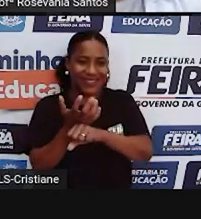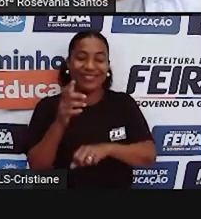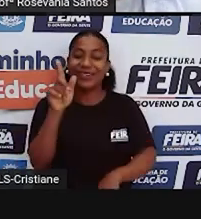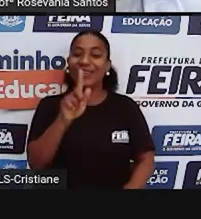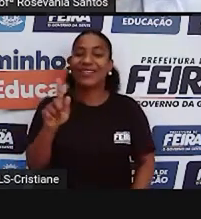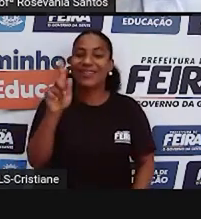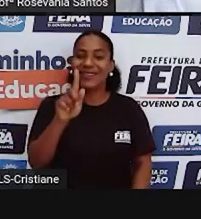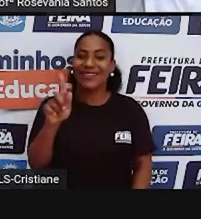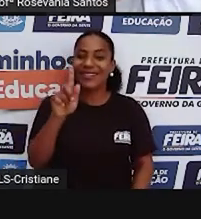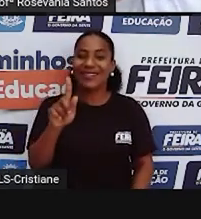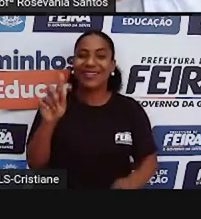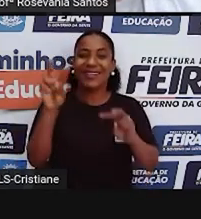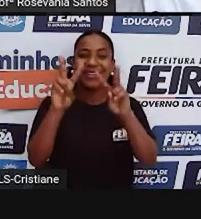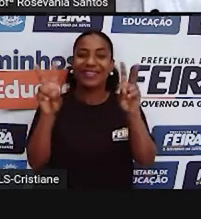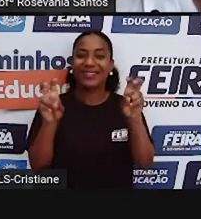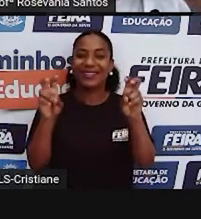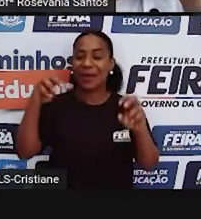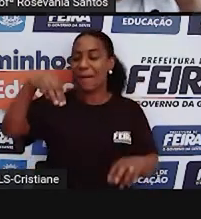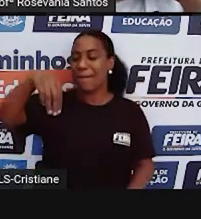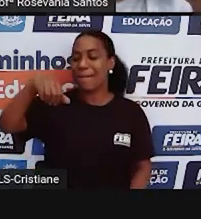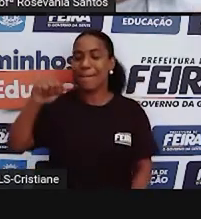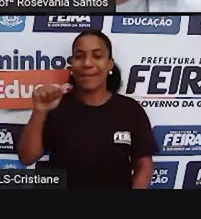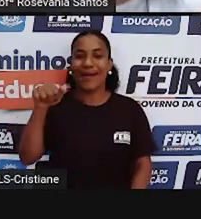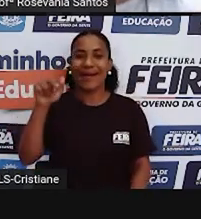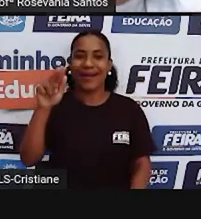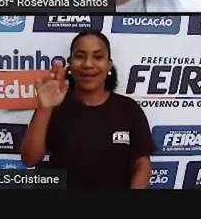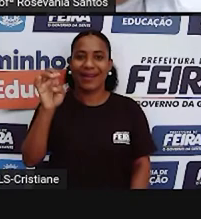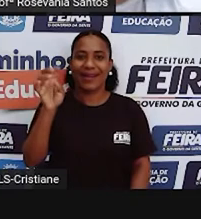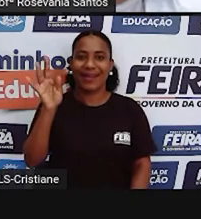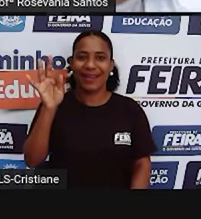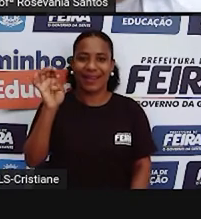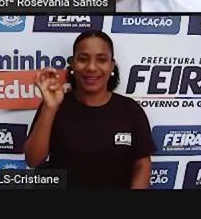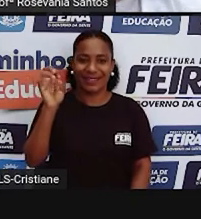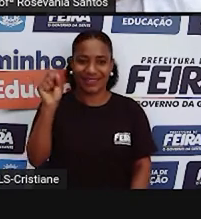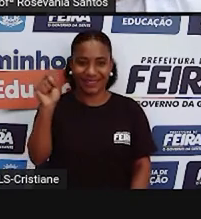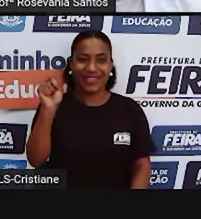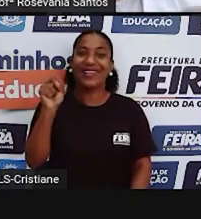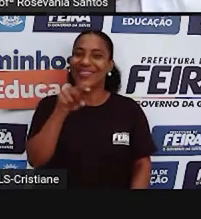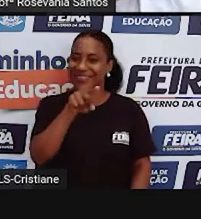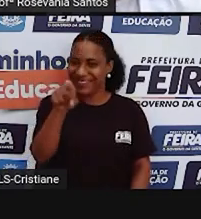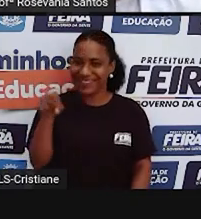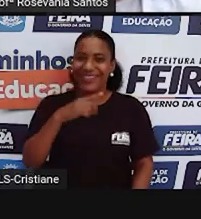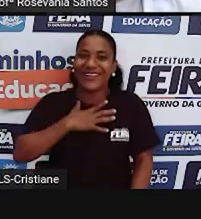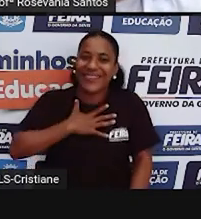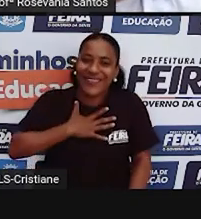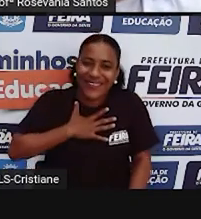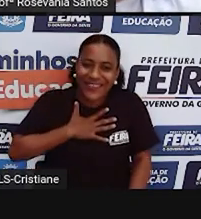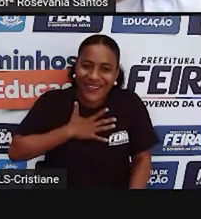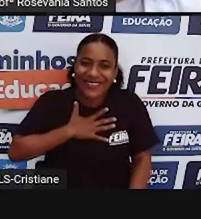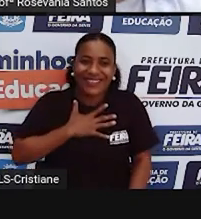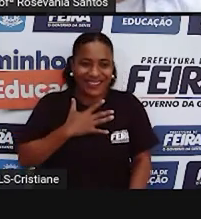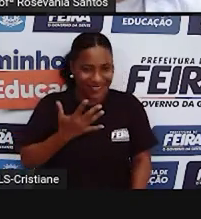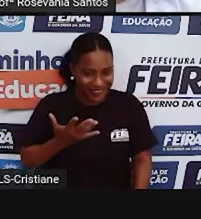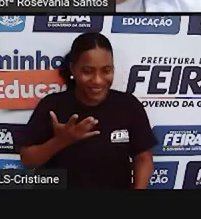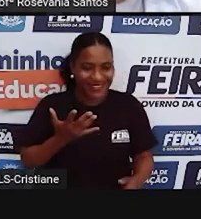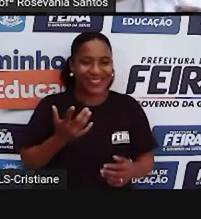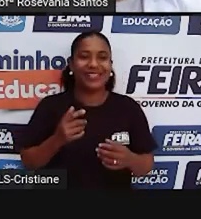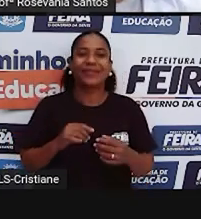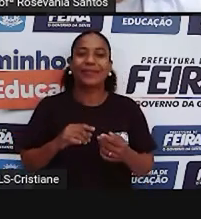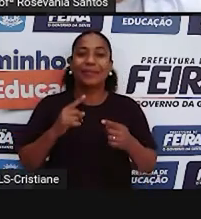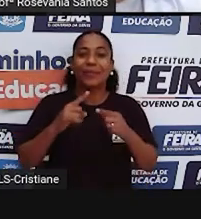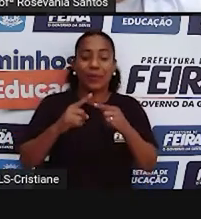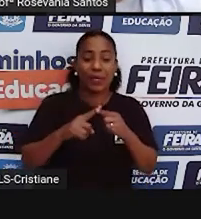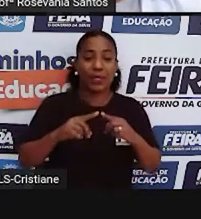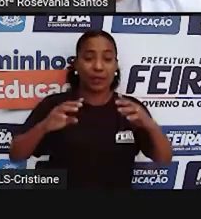a gente fala que vai fazer uma maquete, os olhos de vocês, né, chegam a brilhar. Então, por isso que eu coloquei, assim, né, maquetes